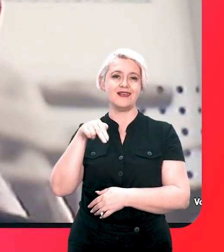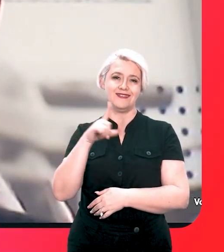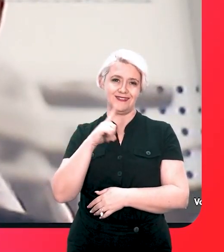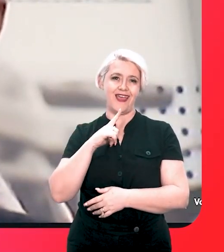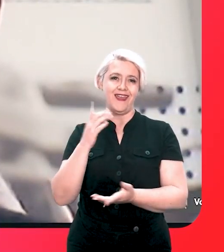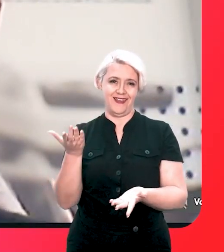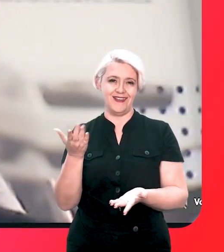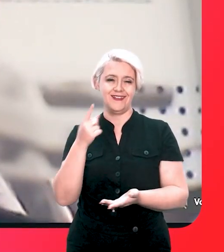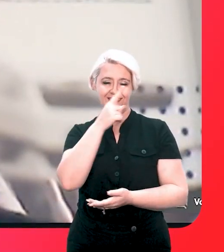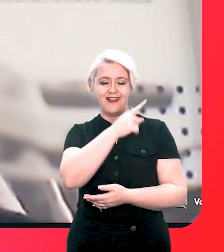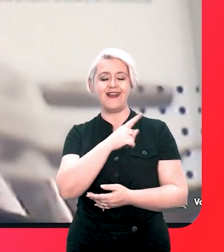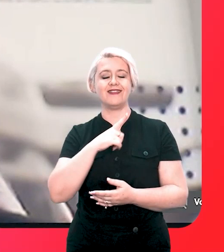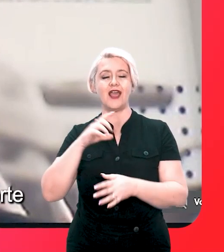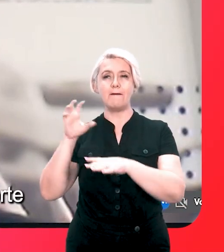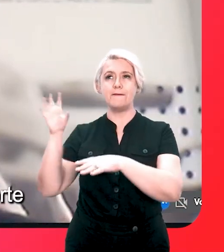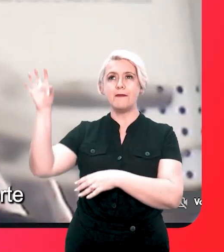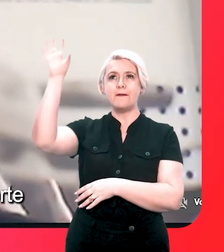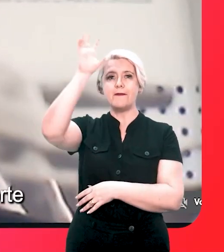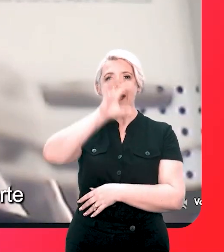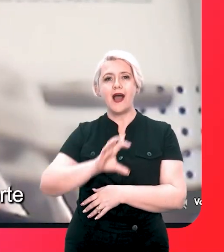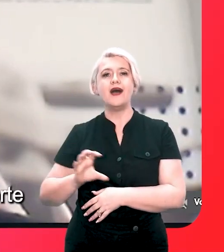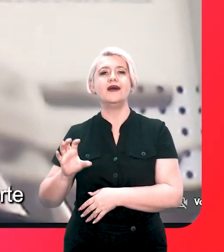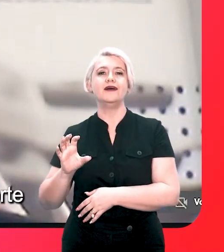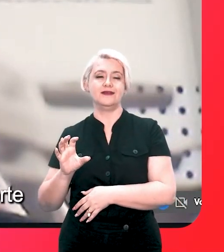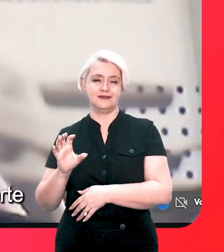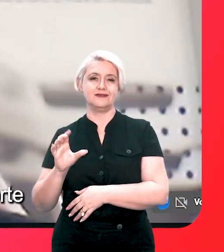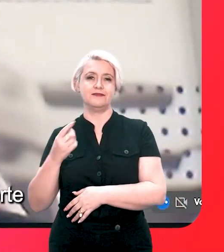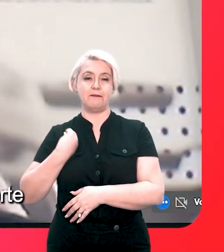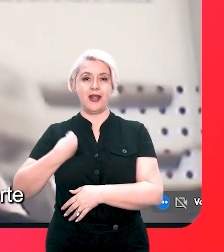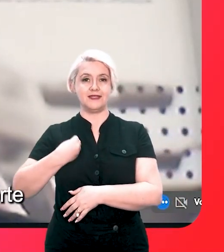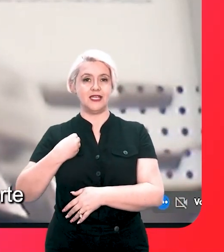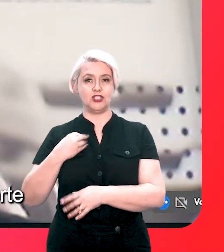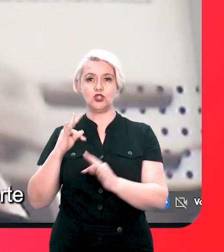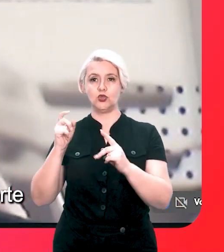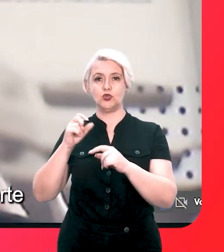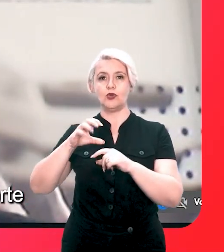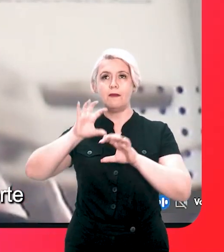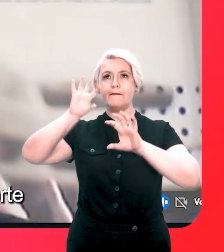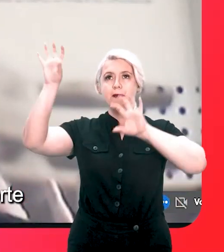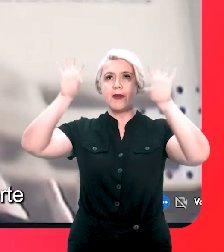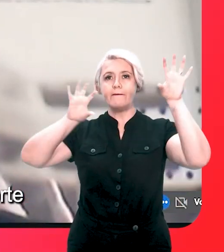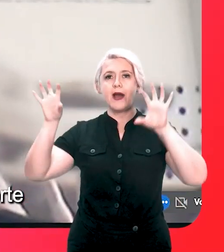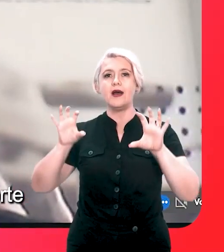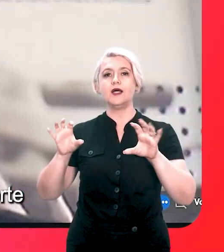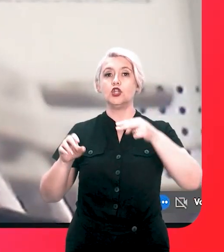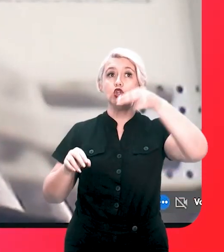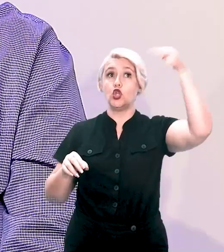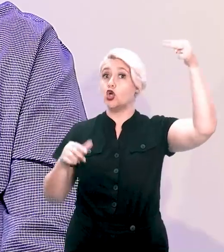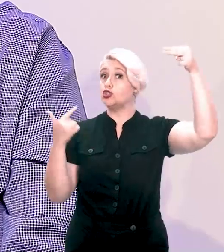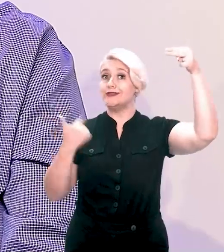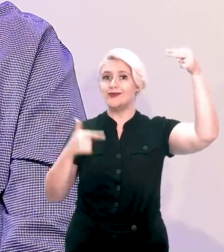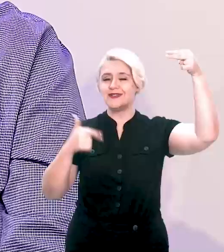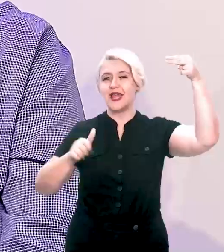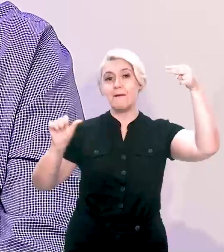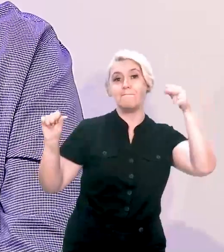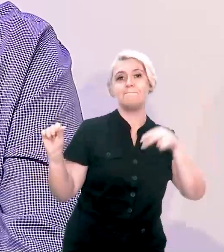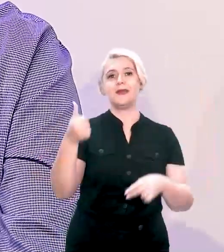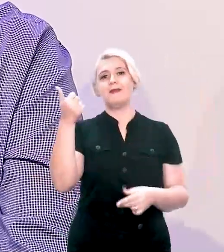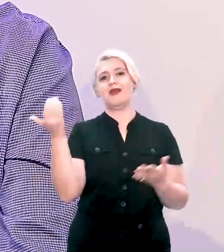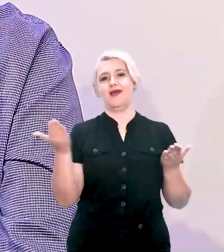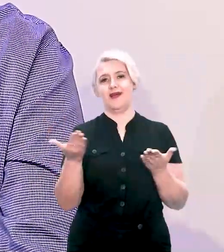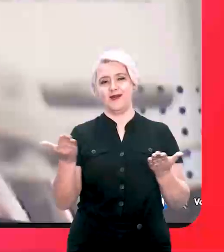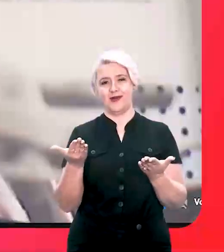em todas as regiões do país. Nós não tínhamos um núcleo na região norte. Sim. É o primeiro esse aí. Você veja que eu estou